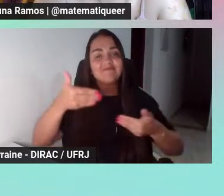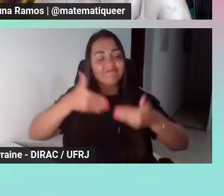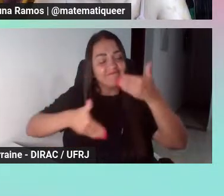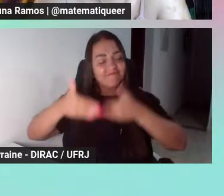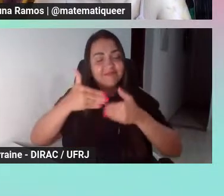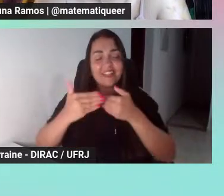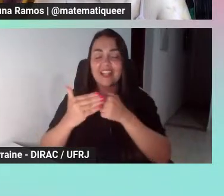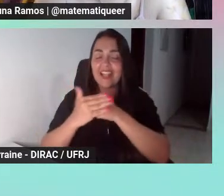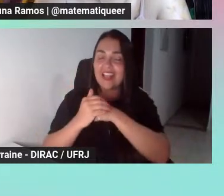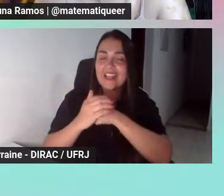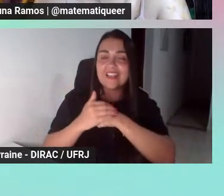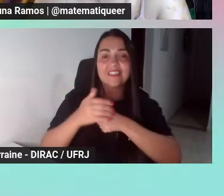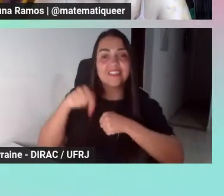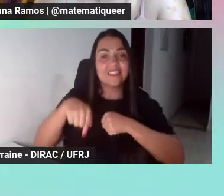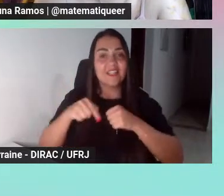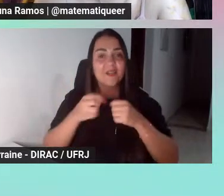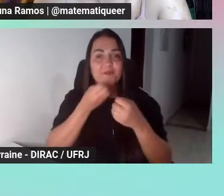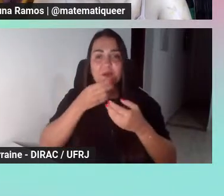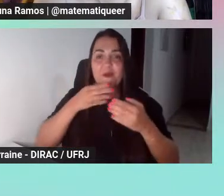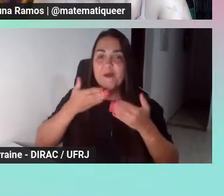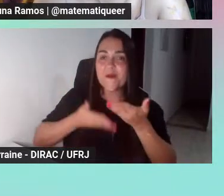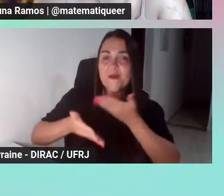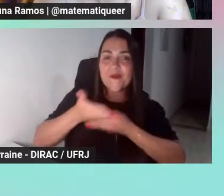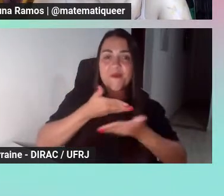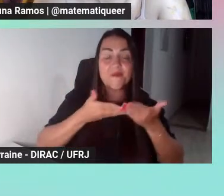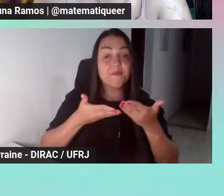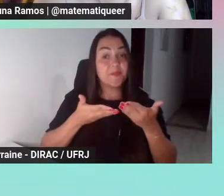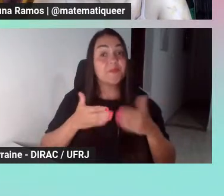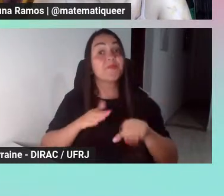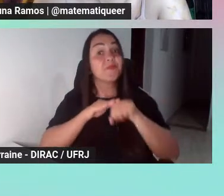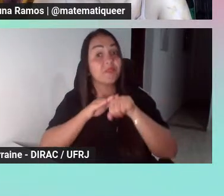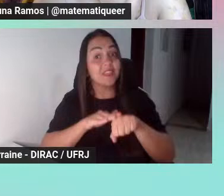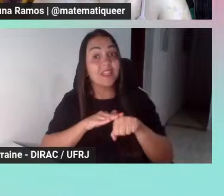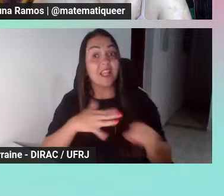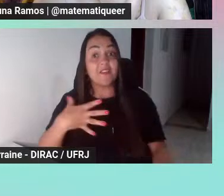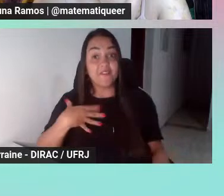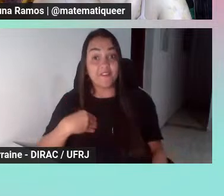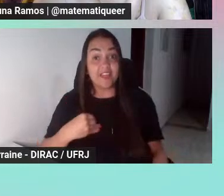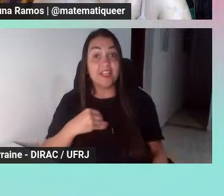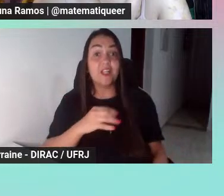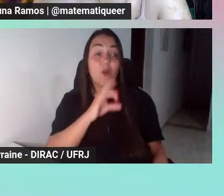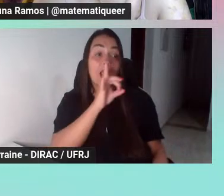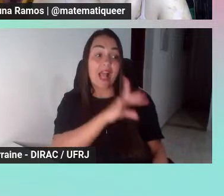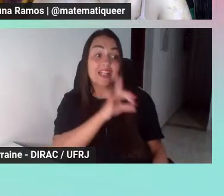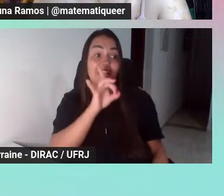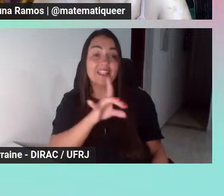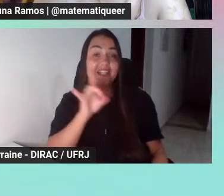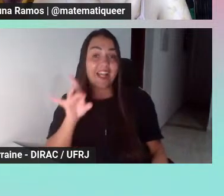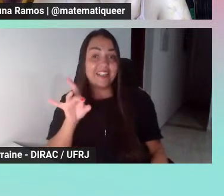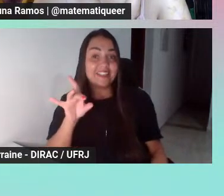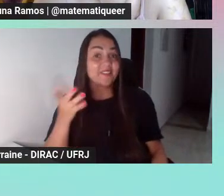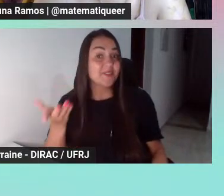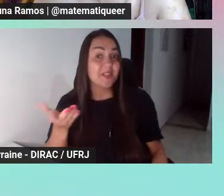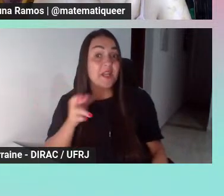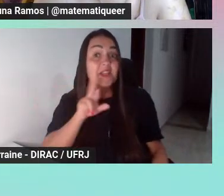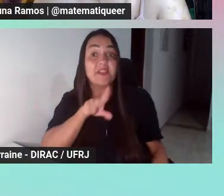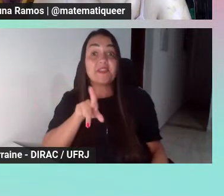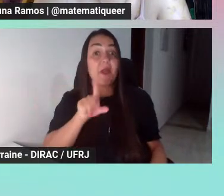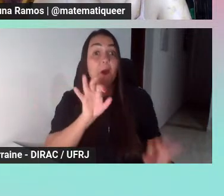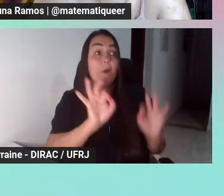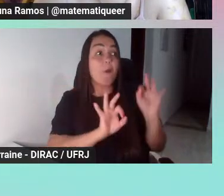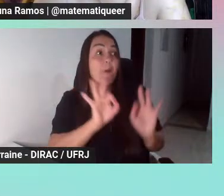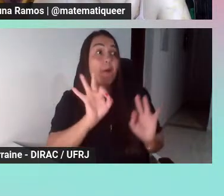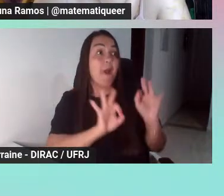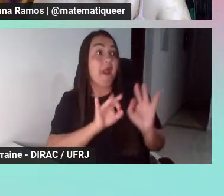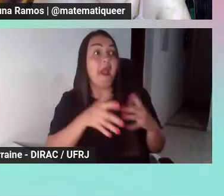tão legal, e dizer para vocês que cada filho que eu tive, como a Clélia falou, né, nada foi planejado,